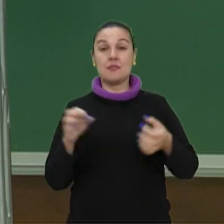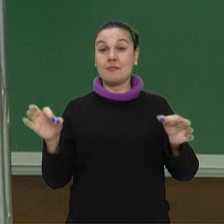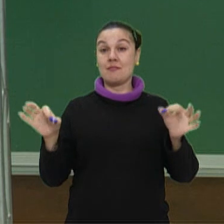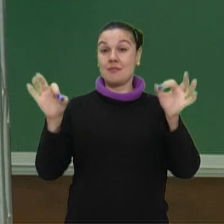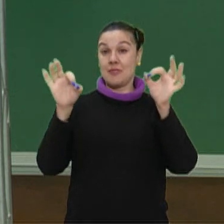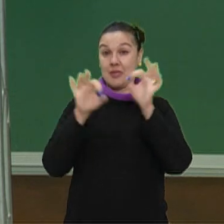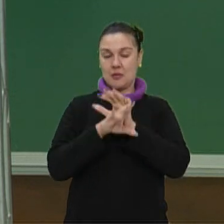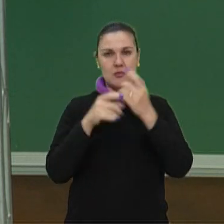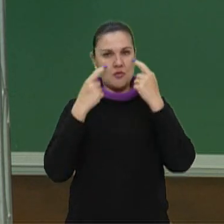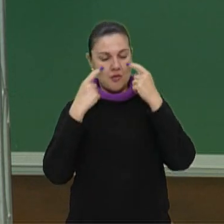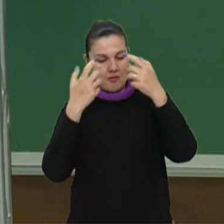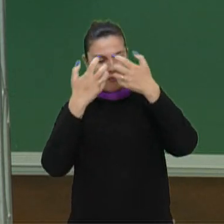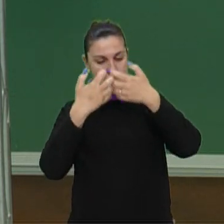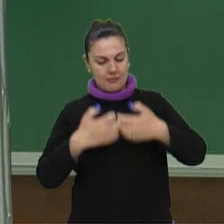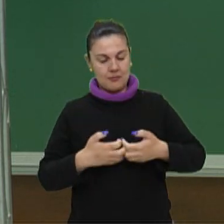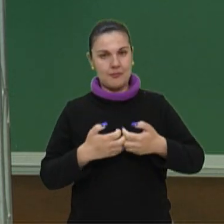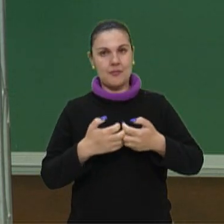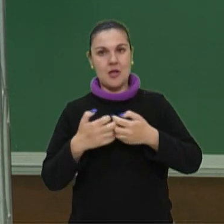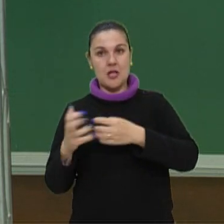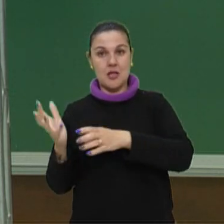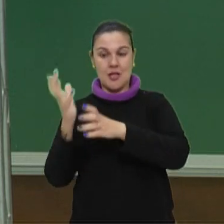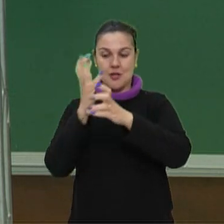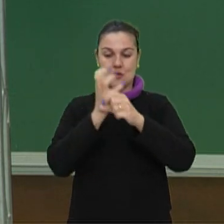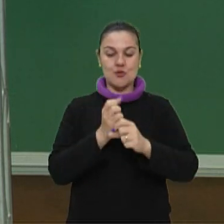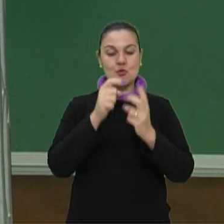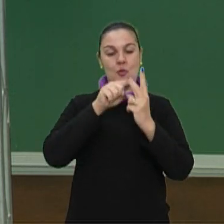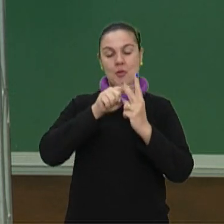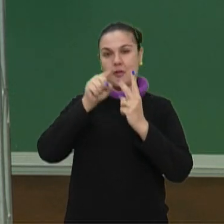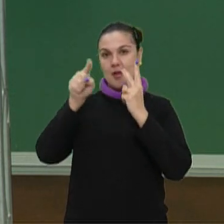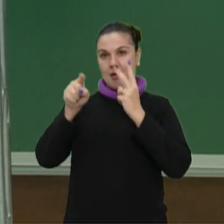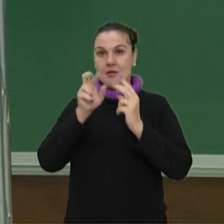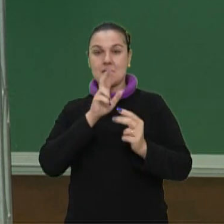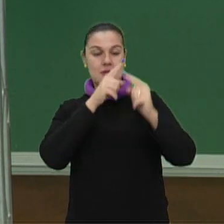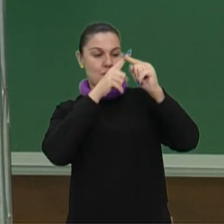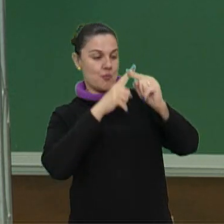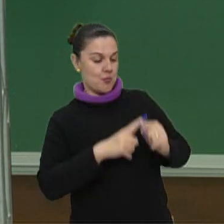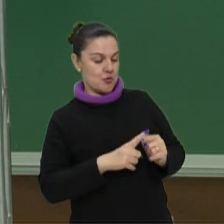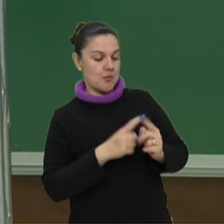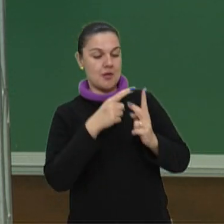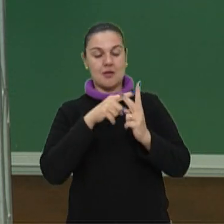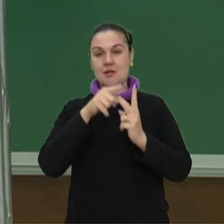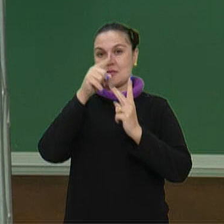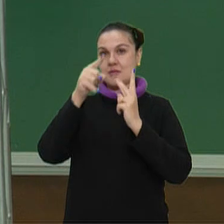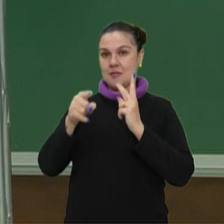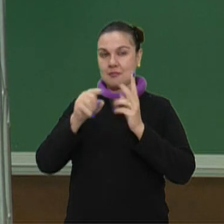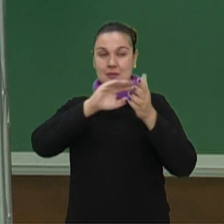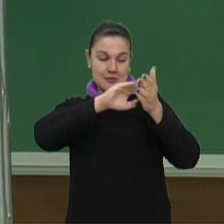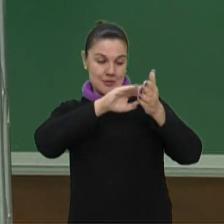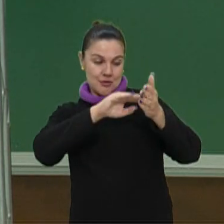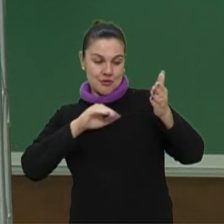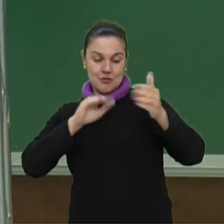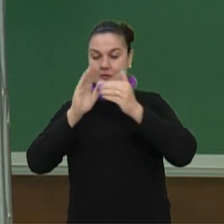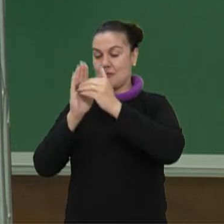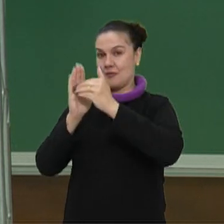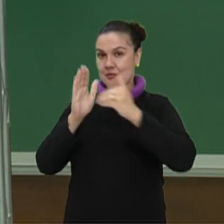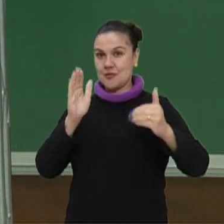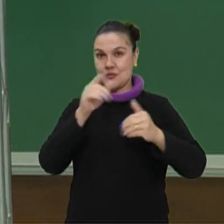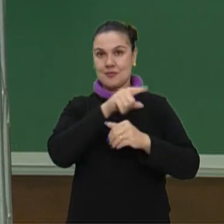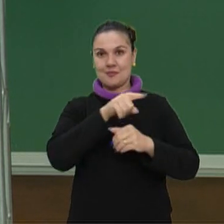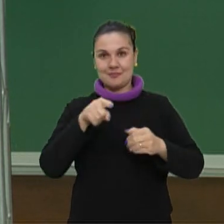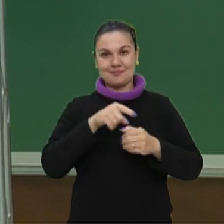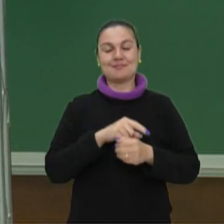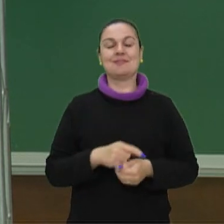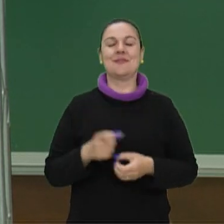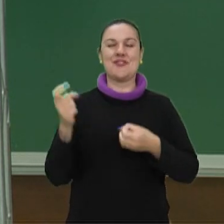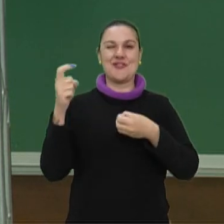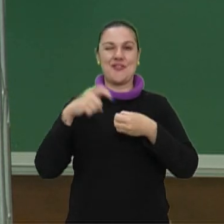fizer isso, você vai perceber que vai aparecer a soma das raízes e o produto das raízes. E aí você extrai esses resultados da nossa equação.